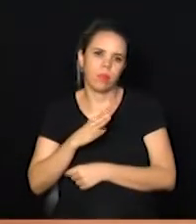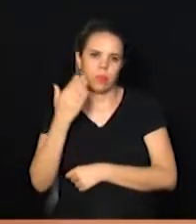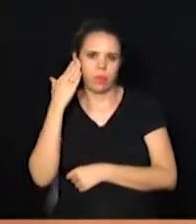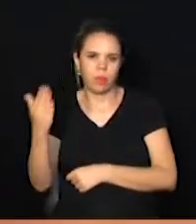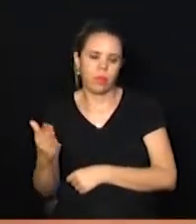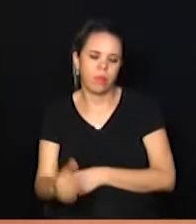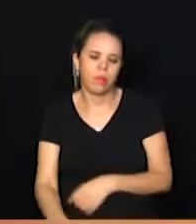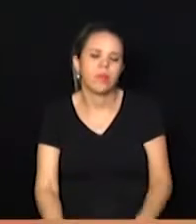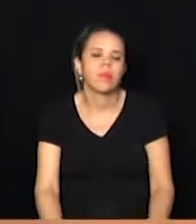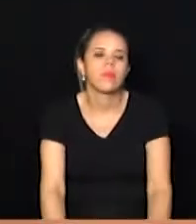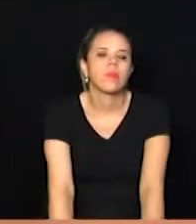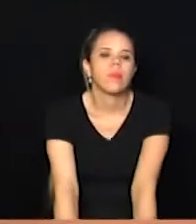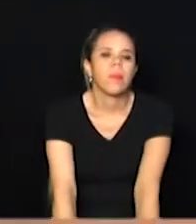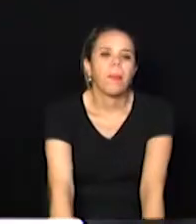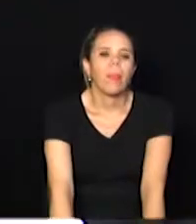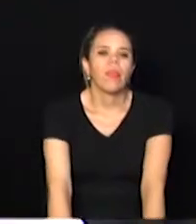obrigado, gente.